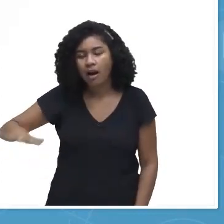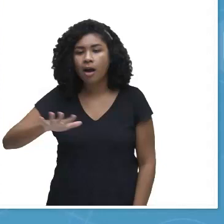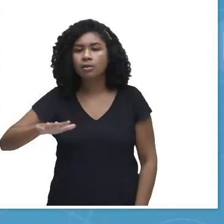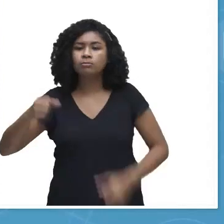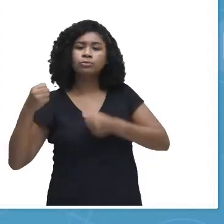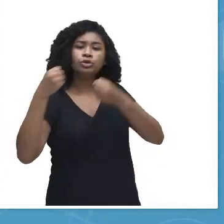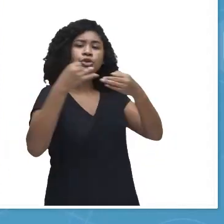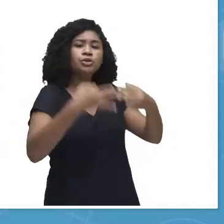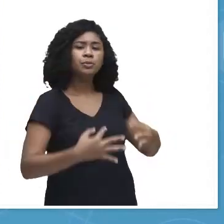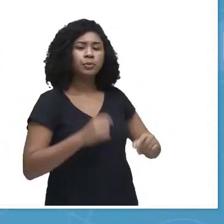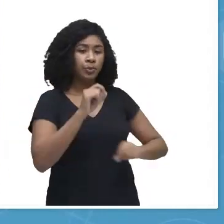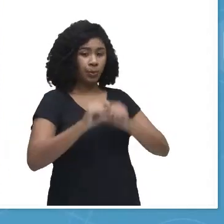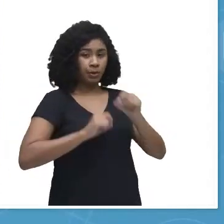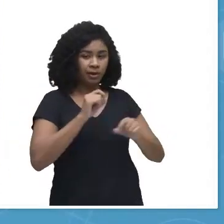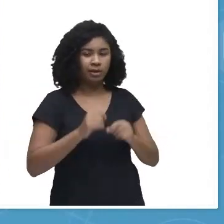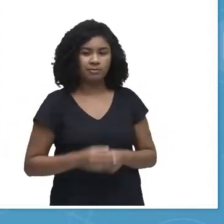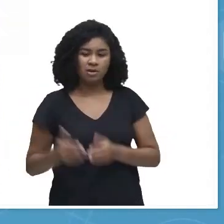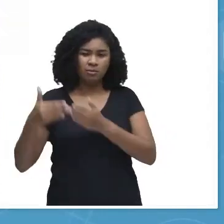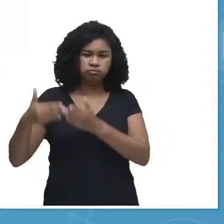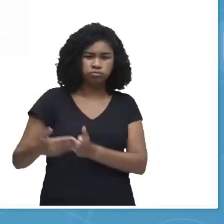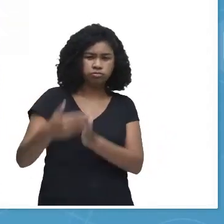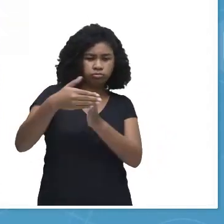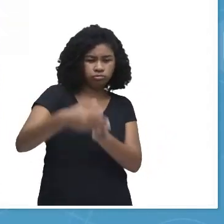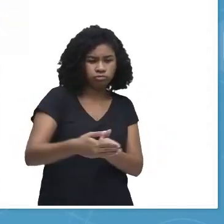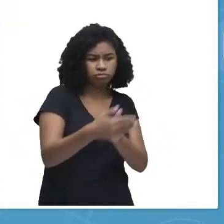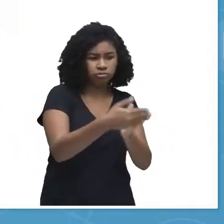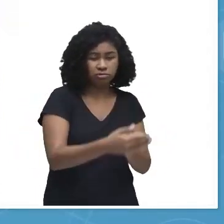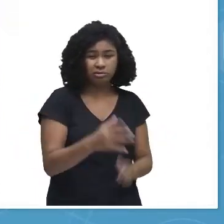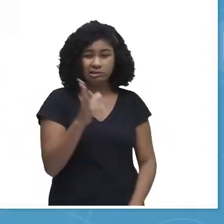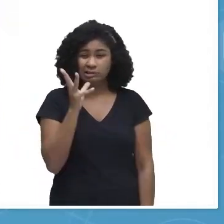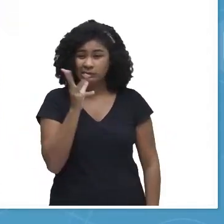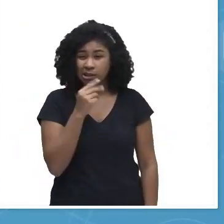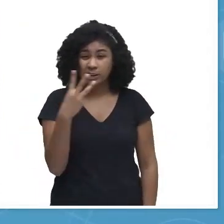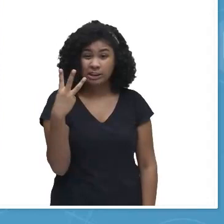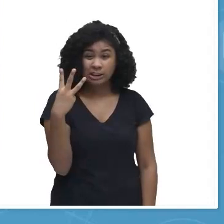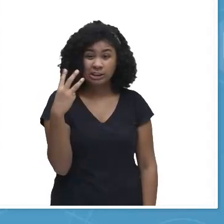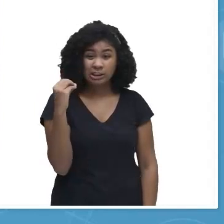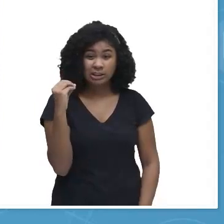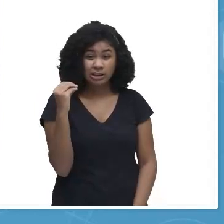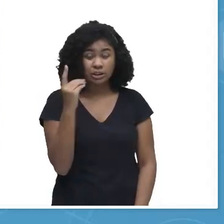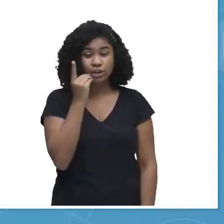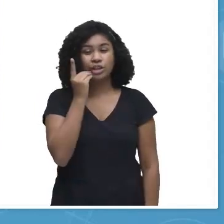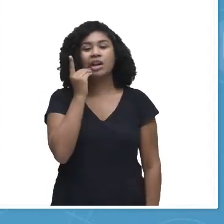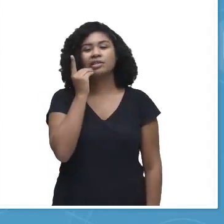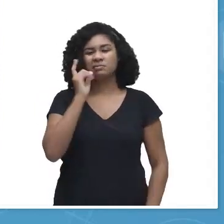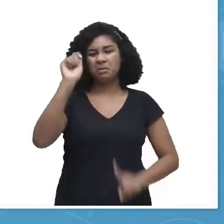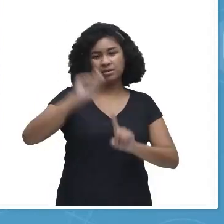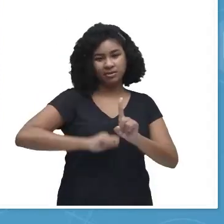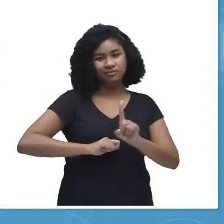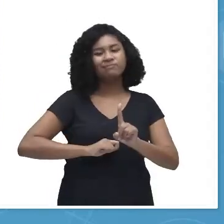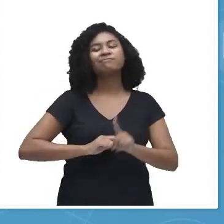da África para o litoral brasileiro durava aproximadamente 30 dias, um mês, pouco mais de um mês, pouco menos de um